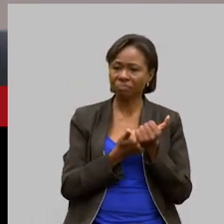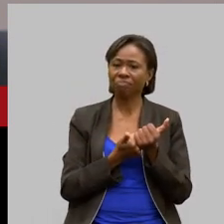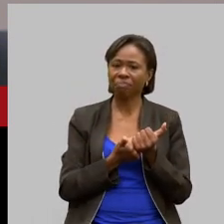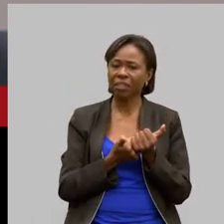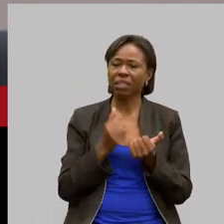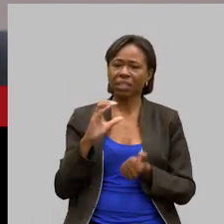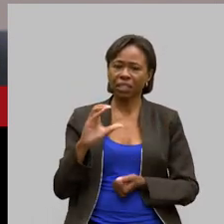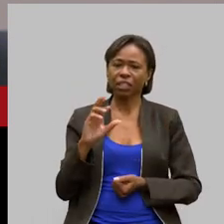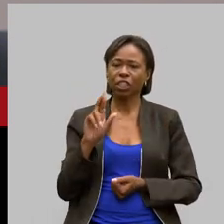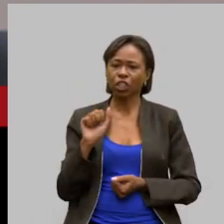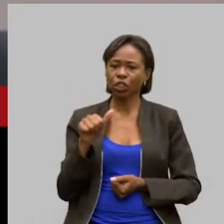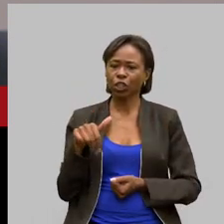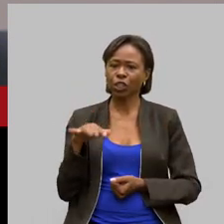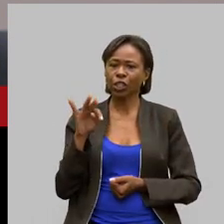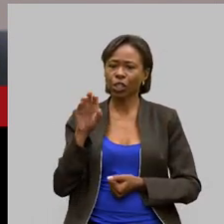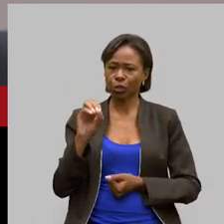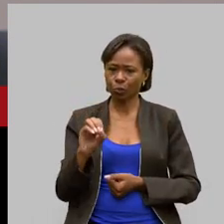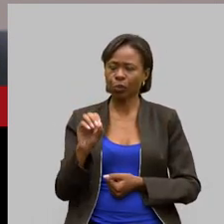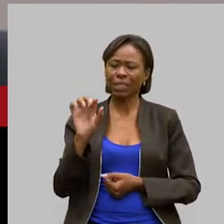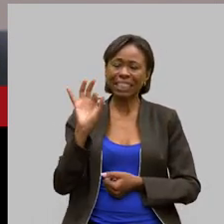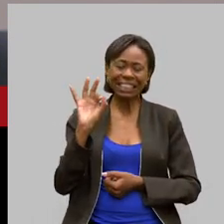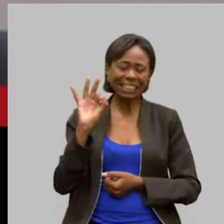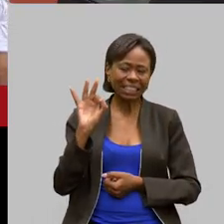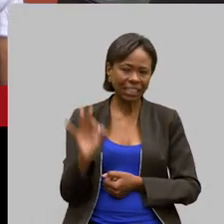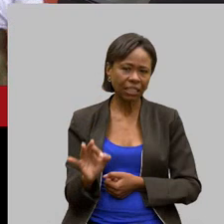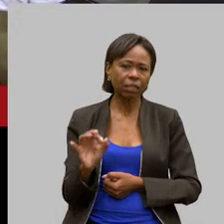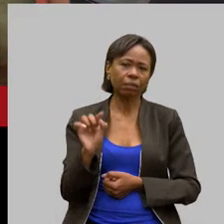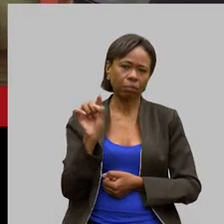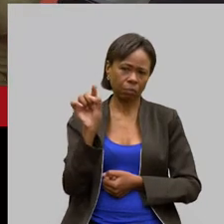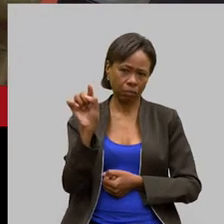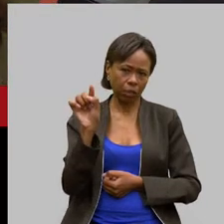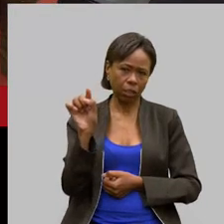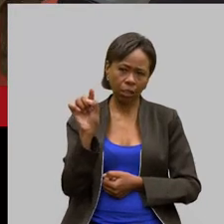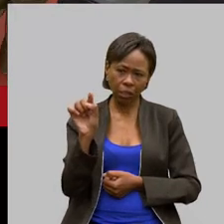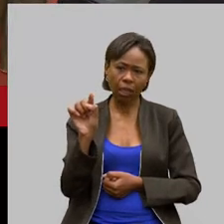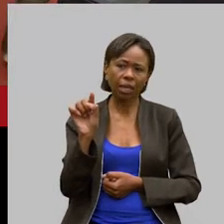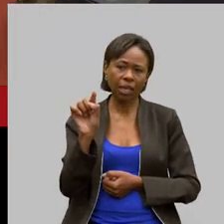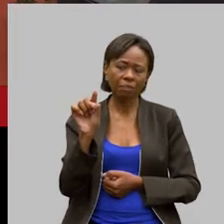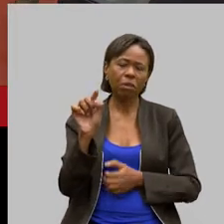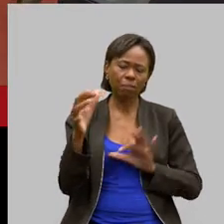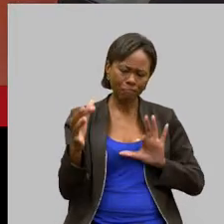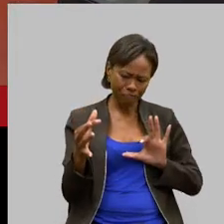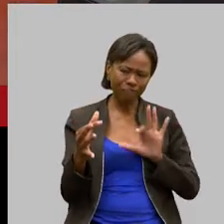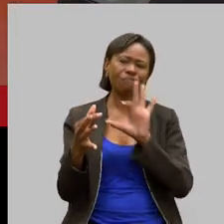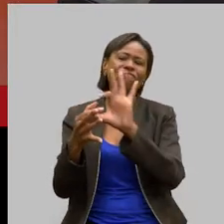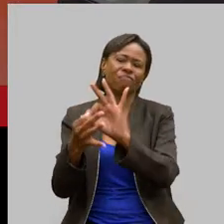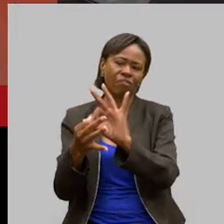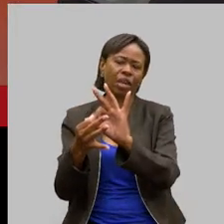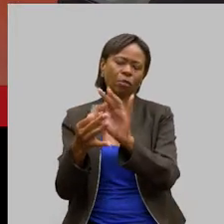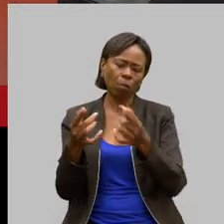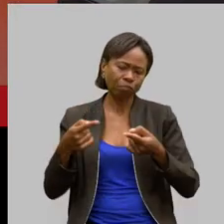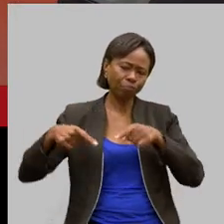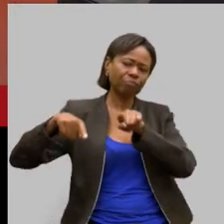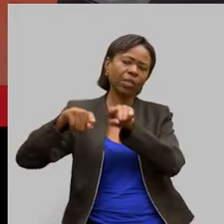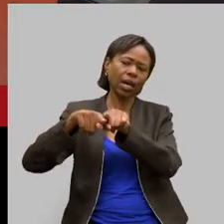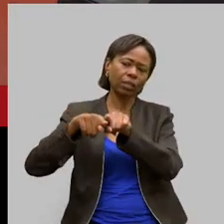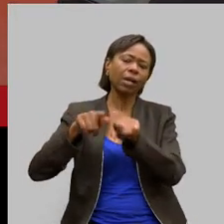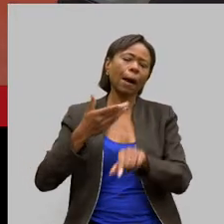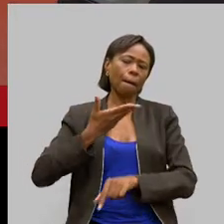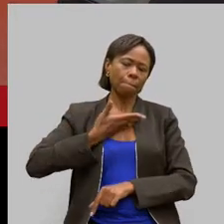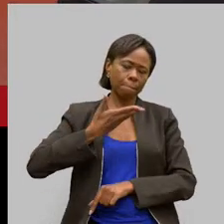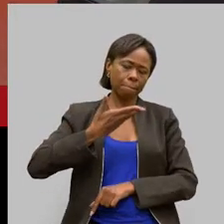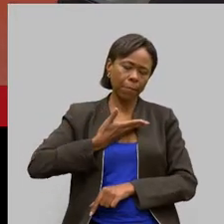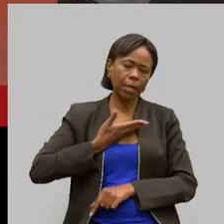a certeza que o senhor eh não não ganhou só um aliado você ganhou um amigo irmão na